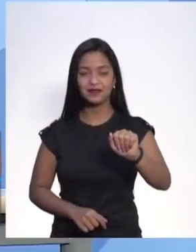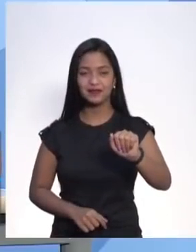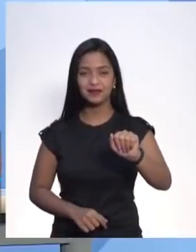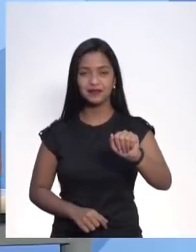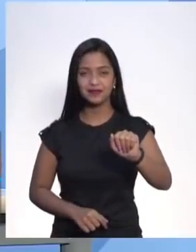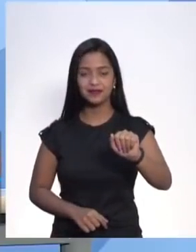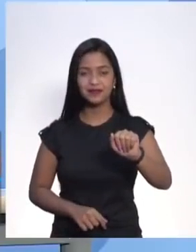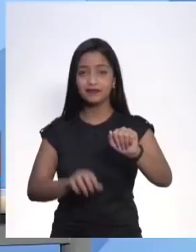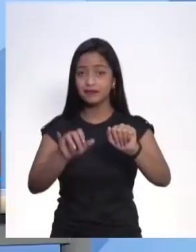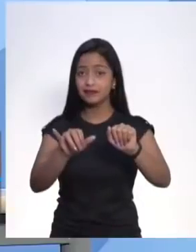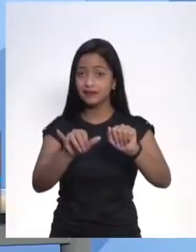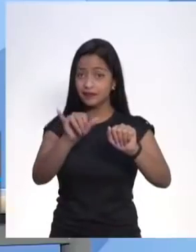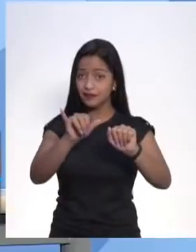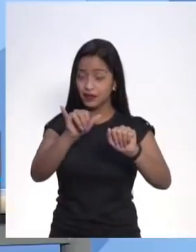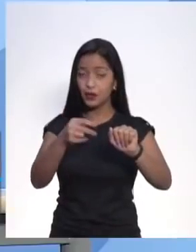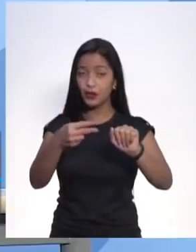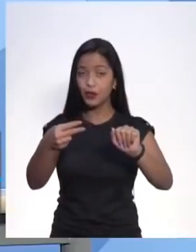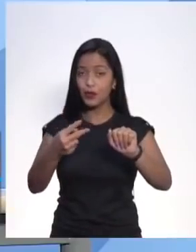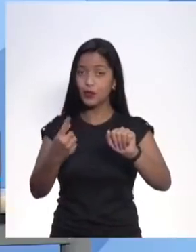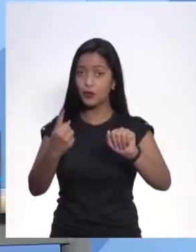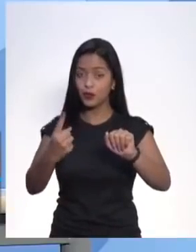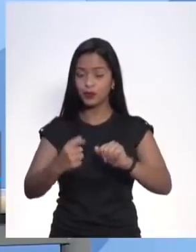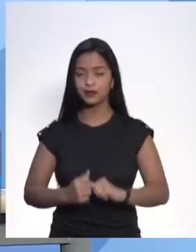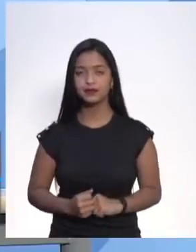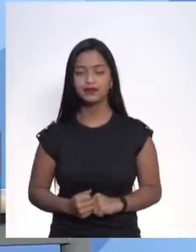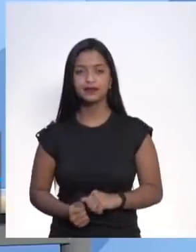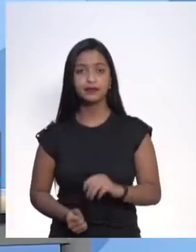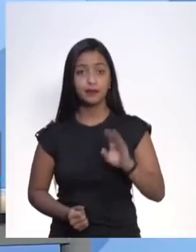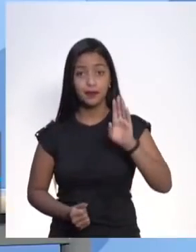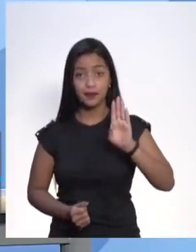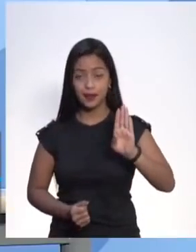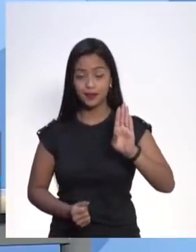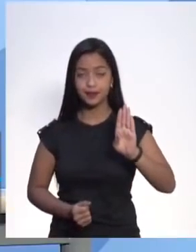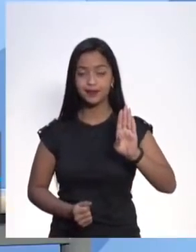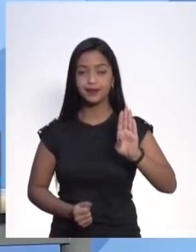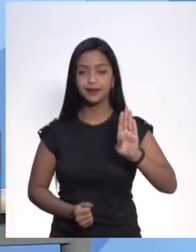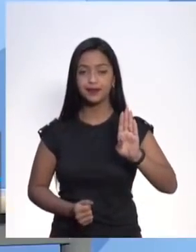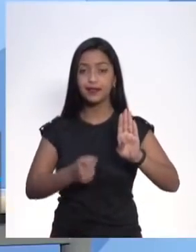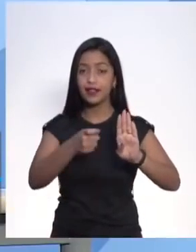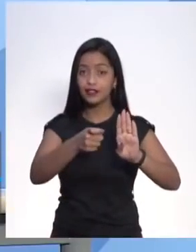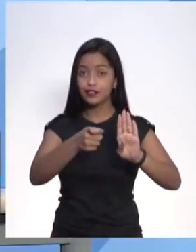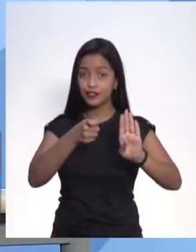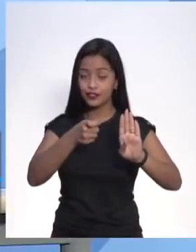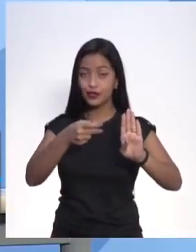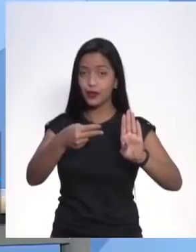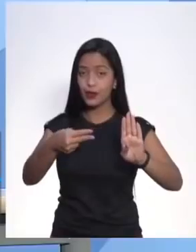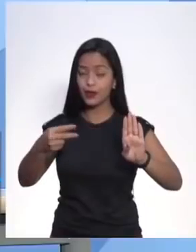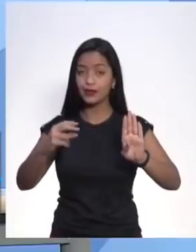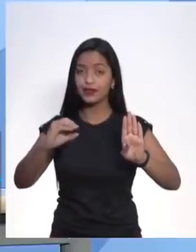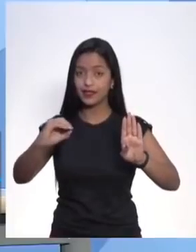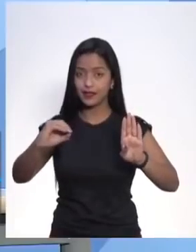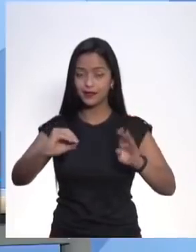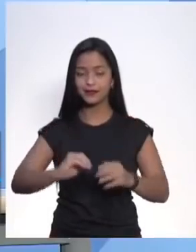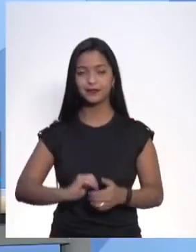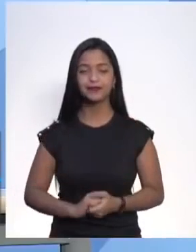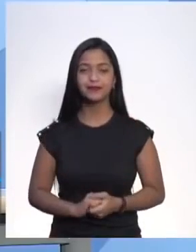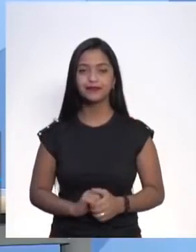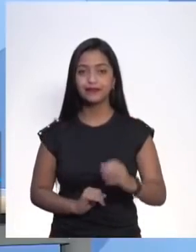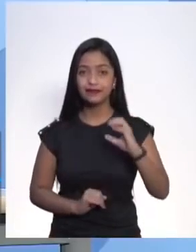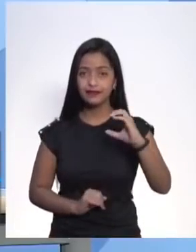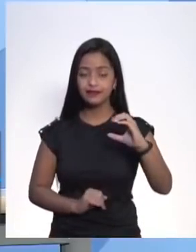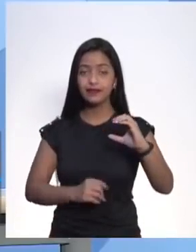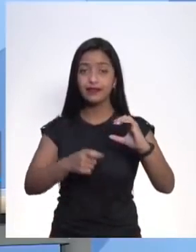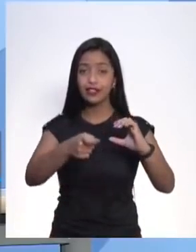o Y equivale a 1. Na letra B, o X equivale a 0. O C, o